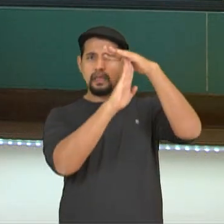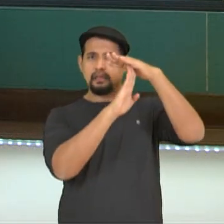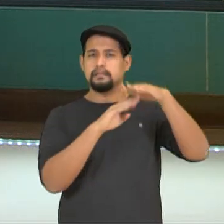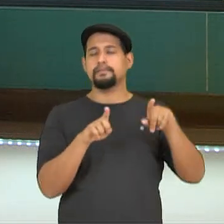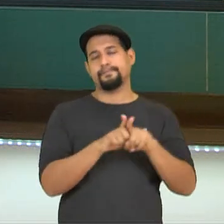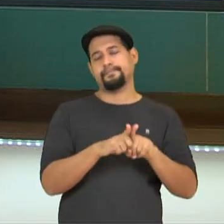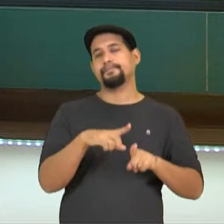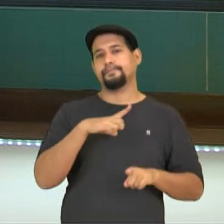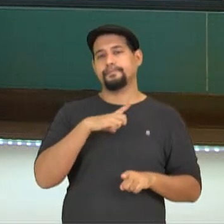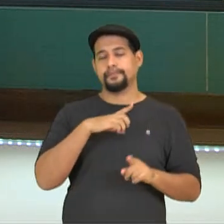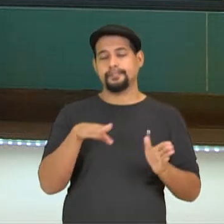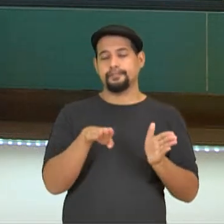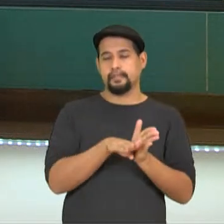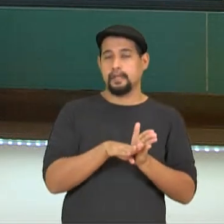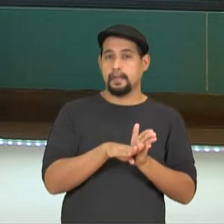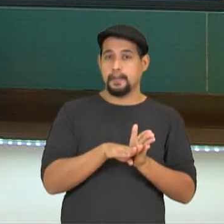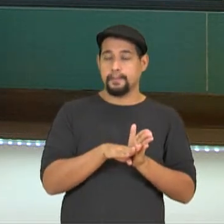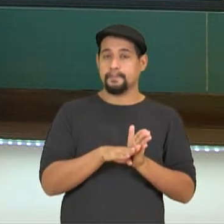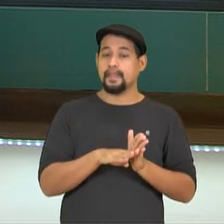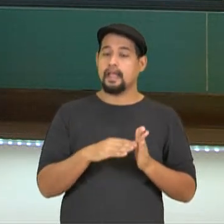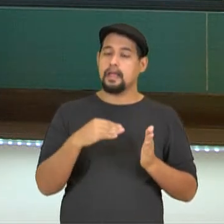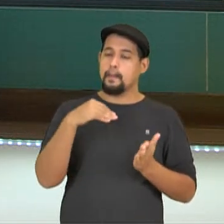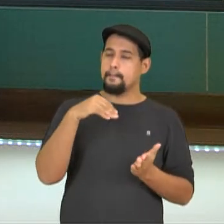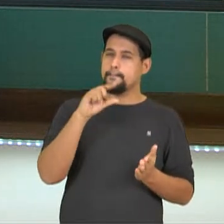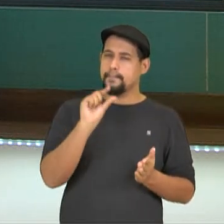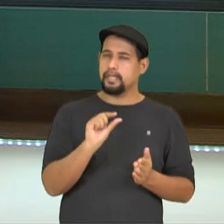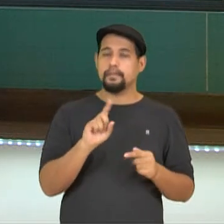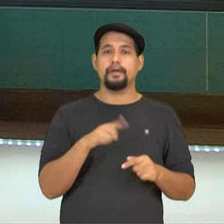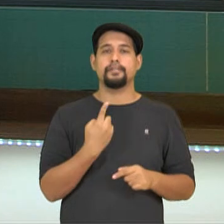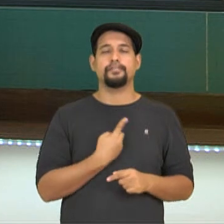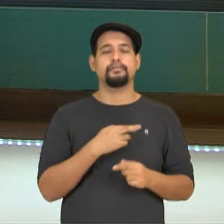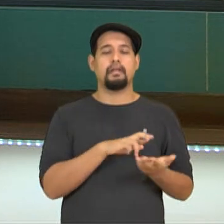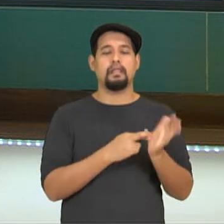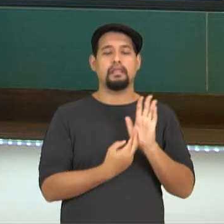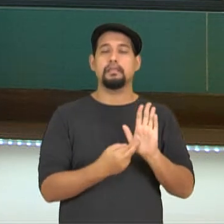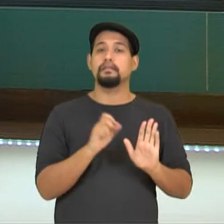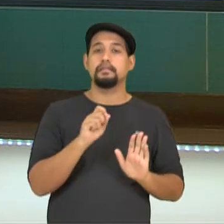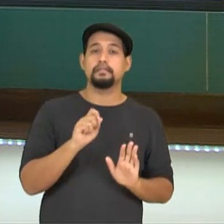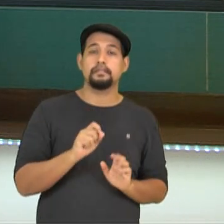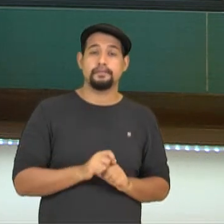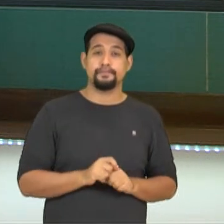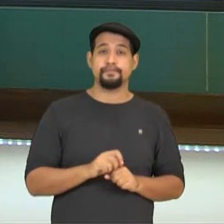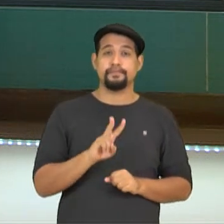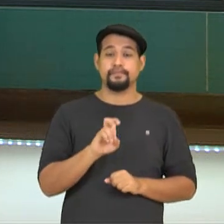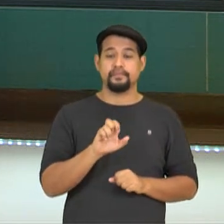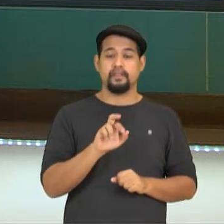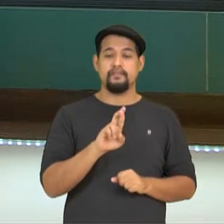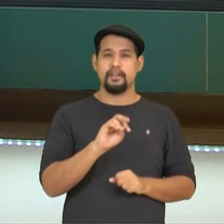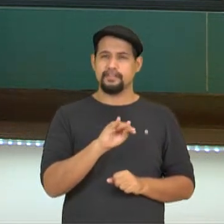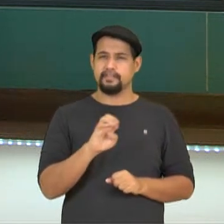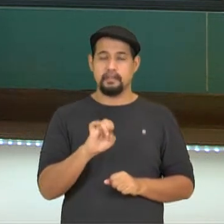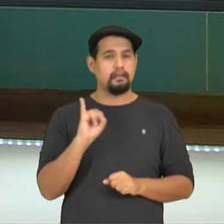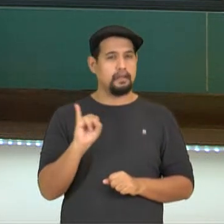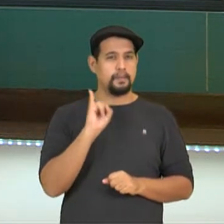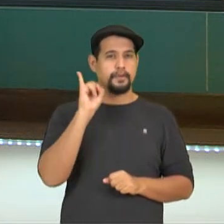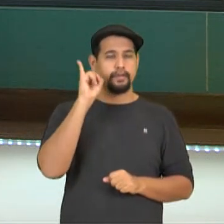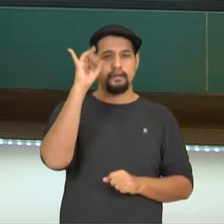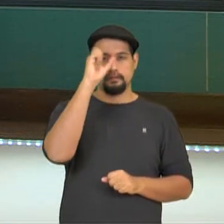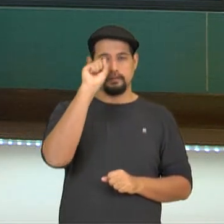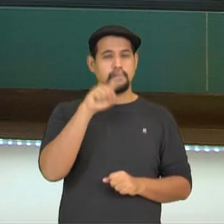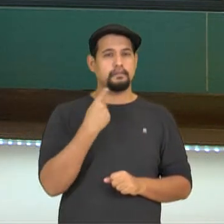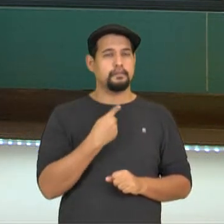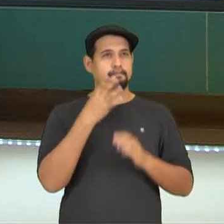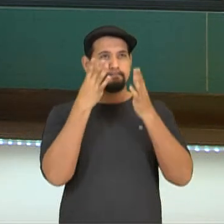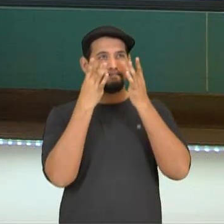alto que a parábola alcança, o ponto de mínimo, nós estamos nos referindo ao vértice da parábola. Muito importante a gente